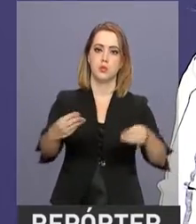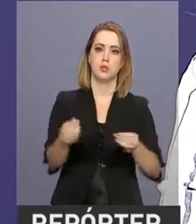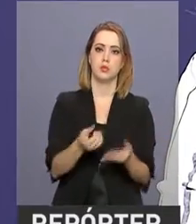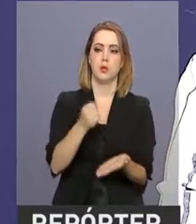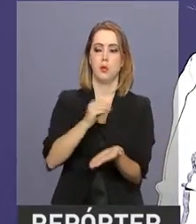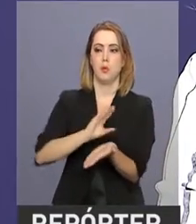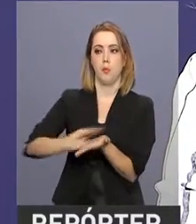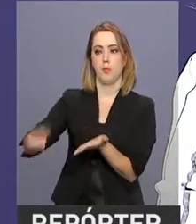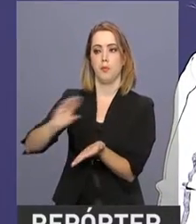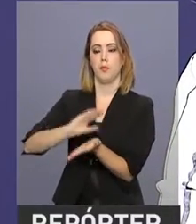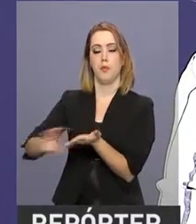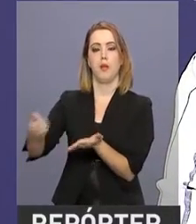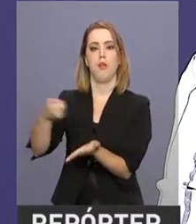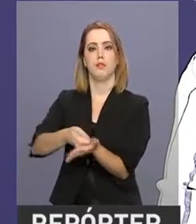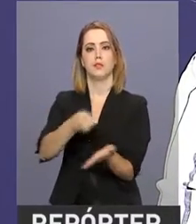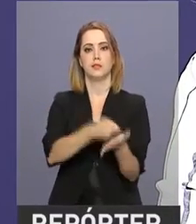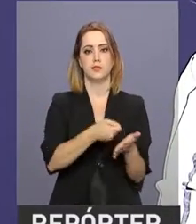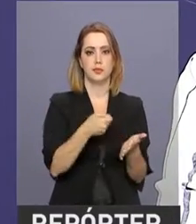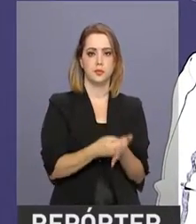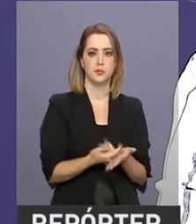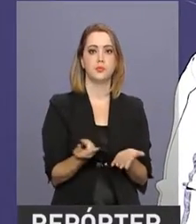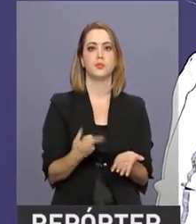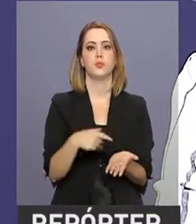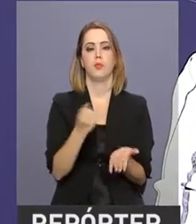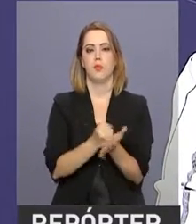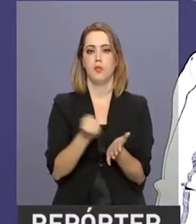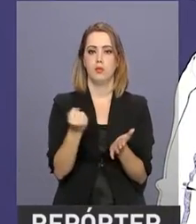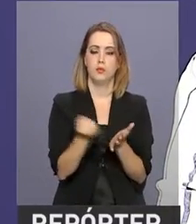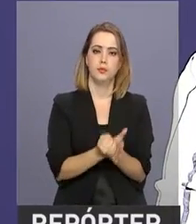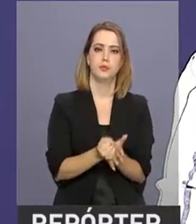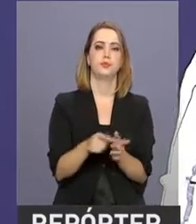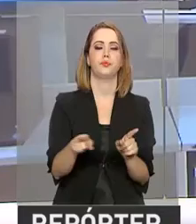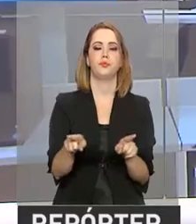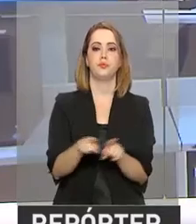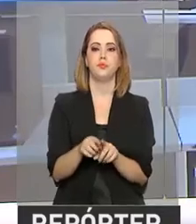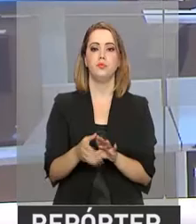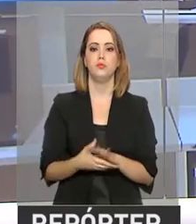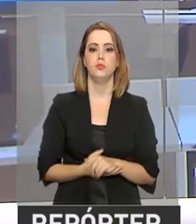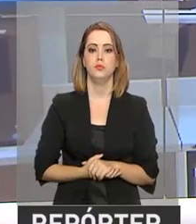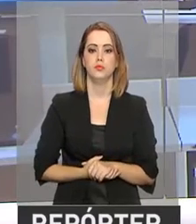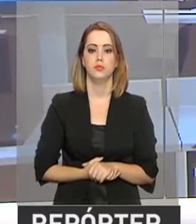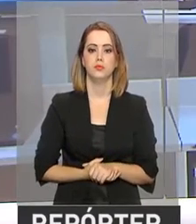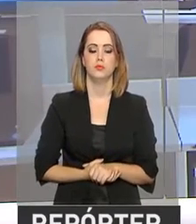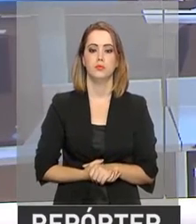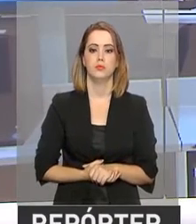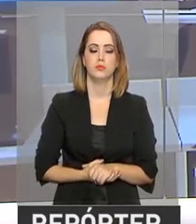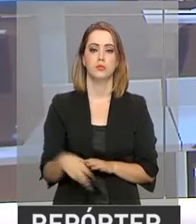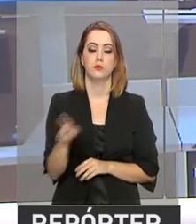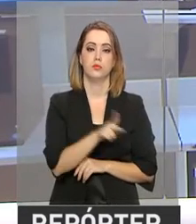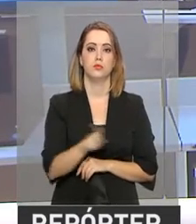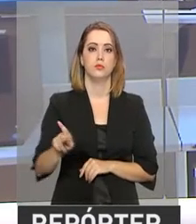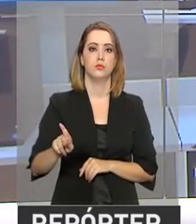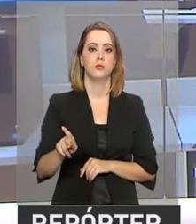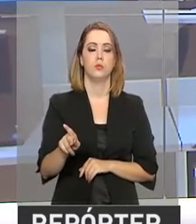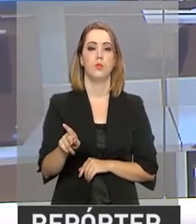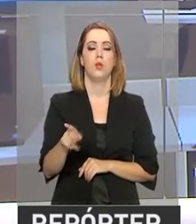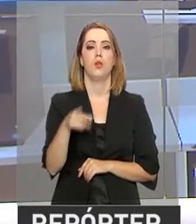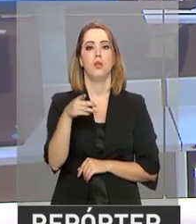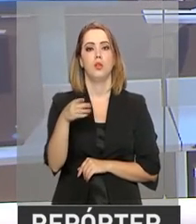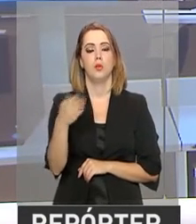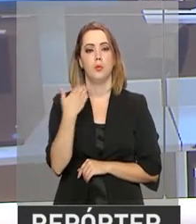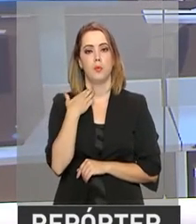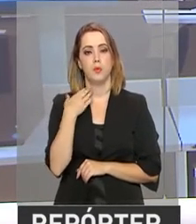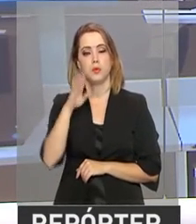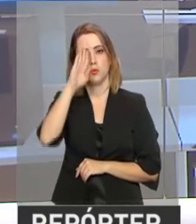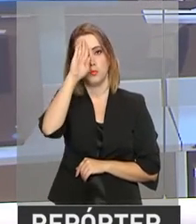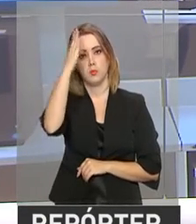meses pagaram as taxas de contrato para a renovação do aditamento o presidente do banco central afirmou hoje que o